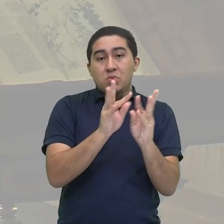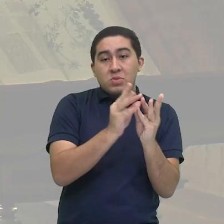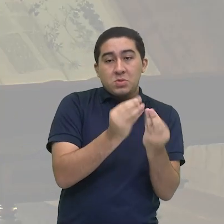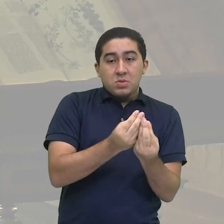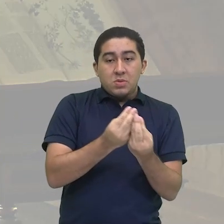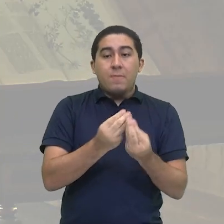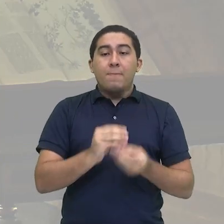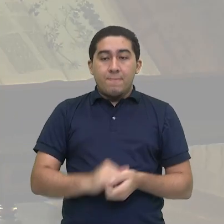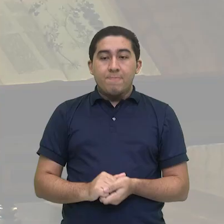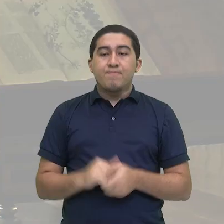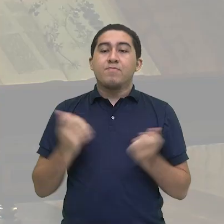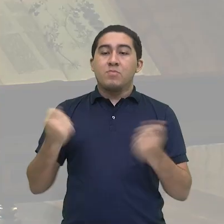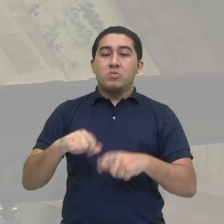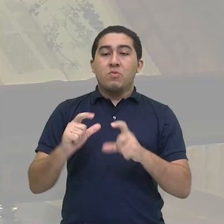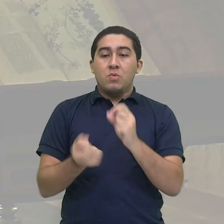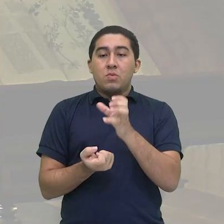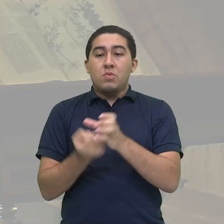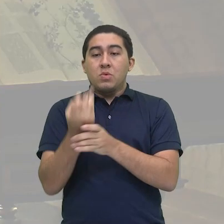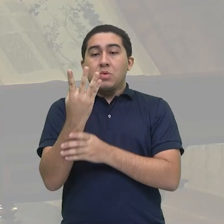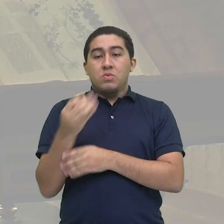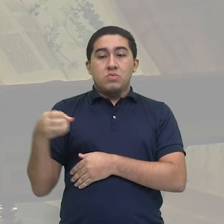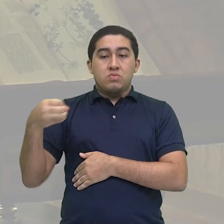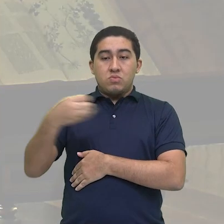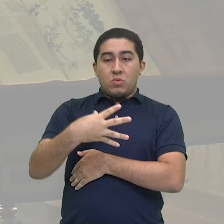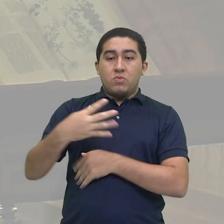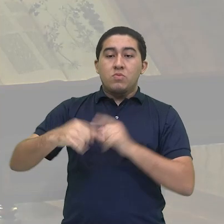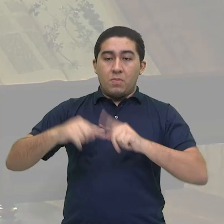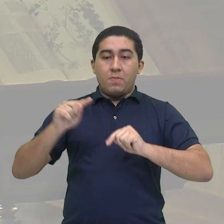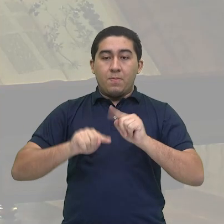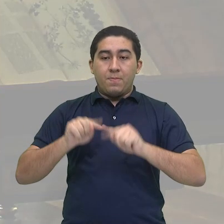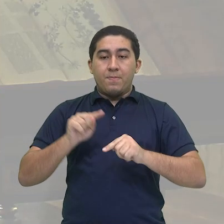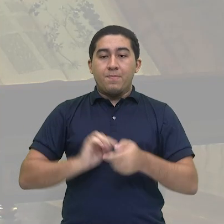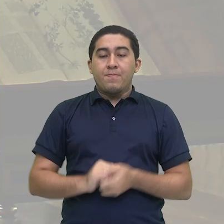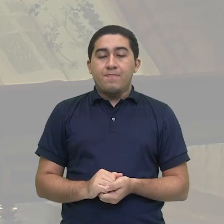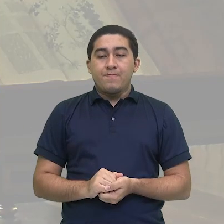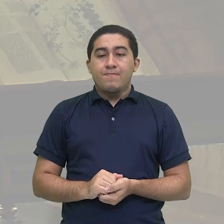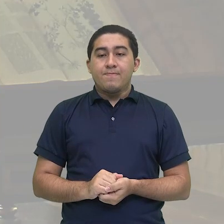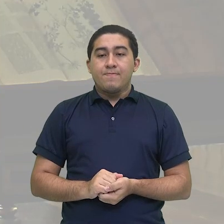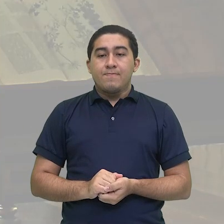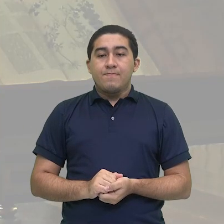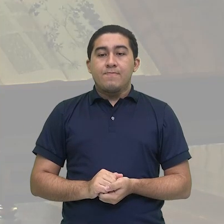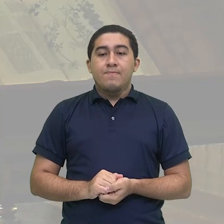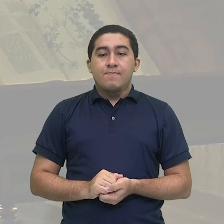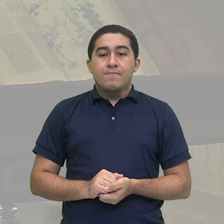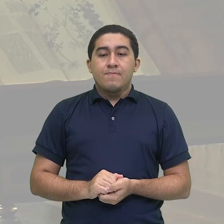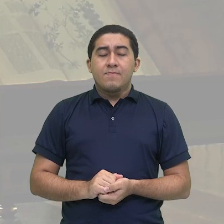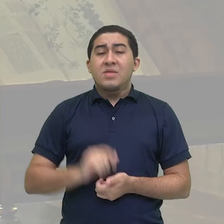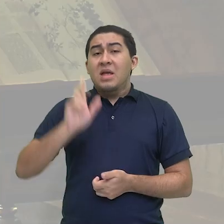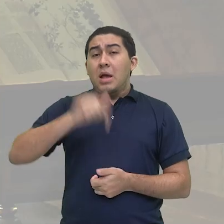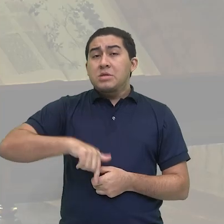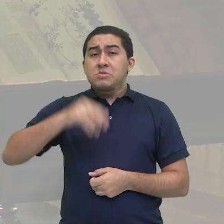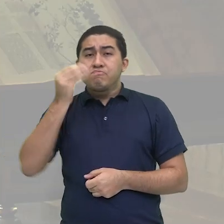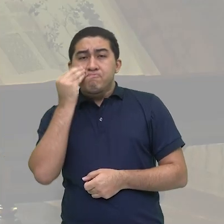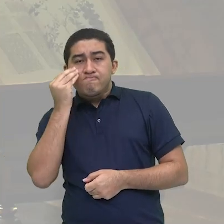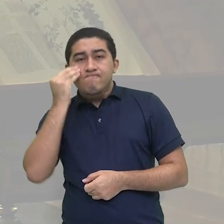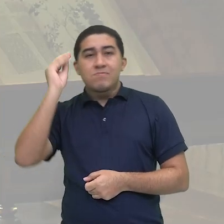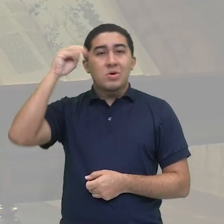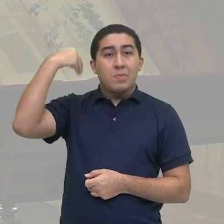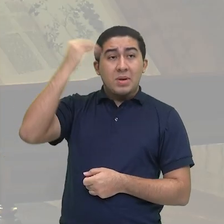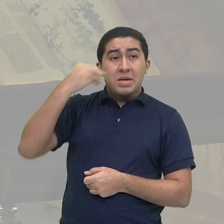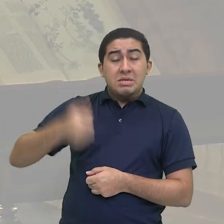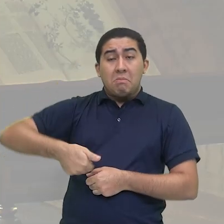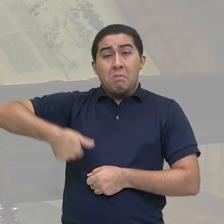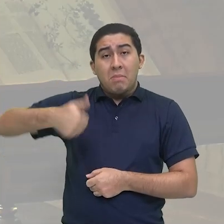substâncias para criar novos materiais. Essas primeiras tentativas